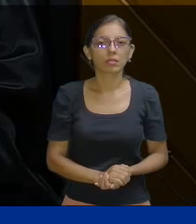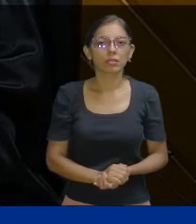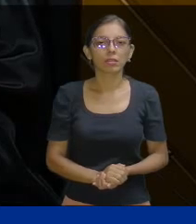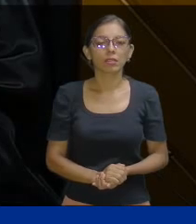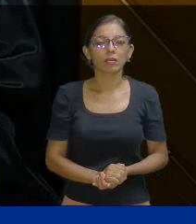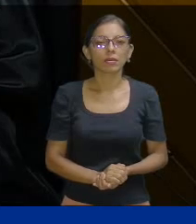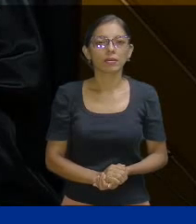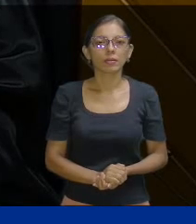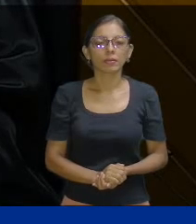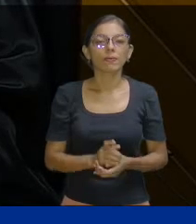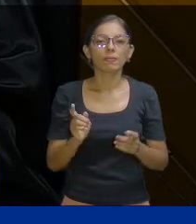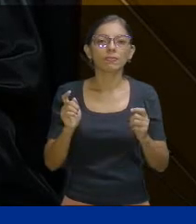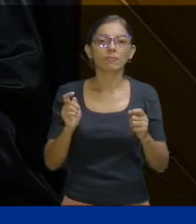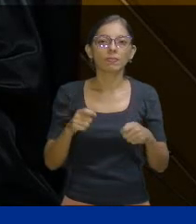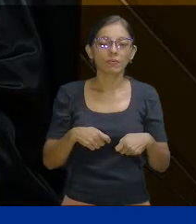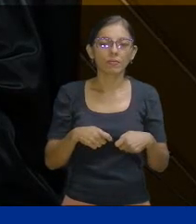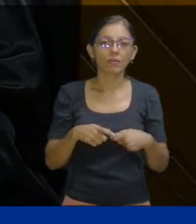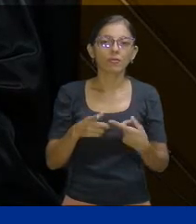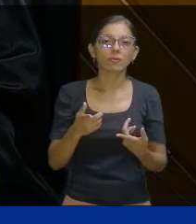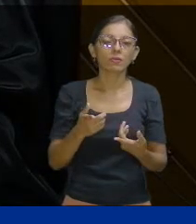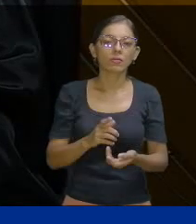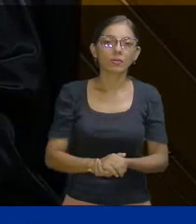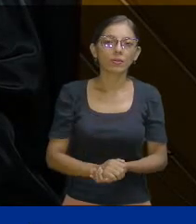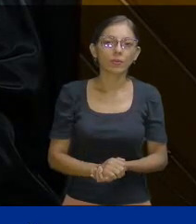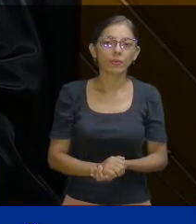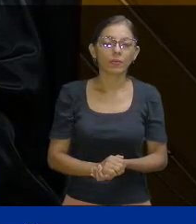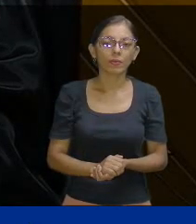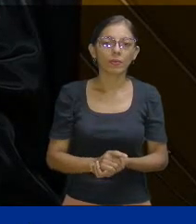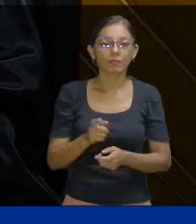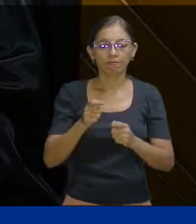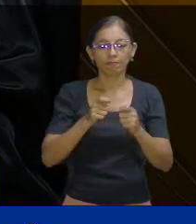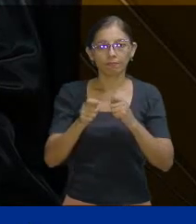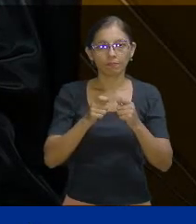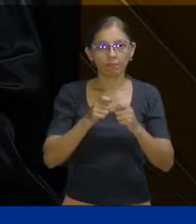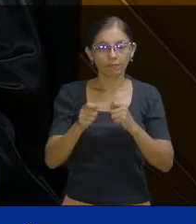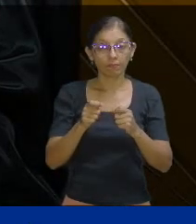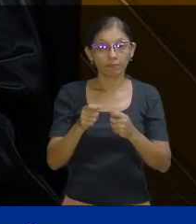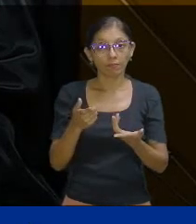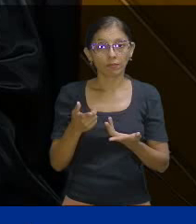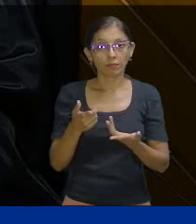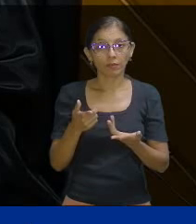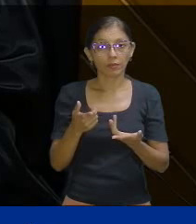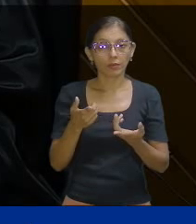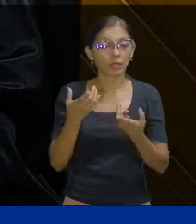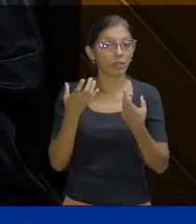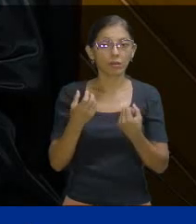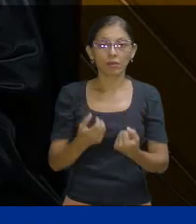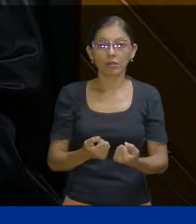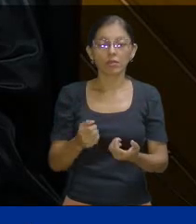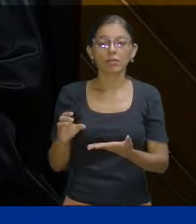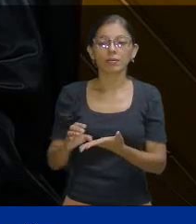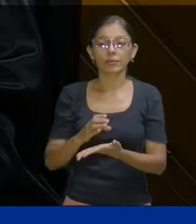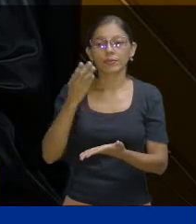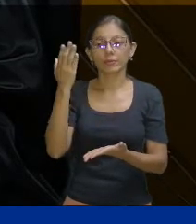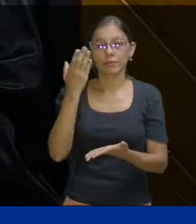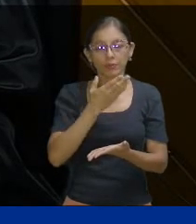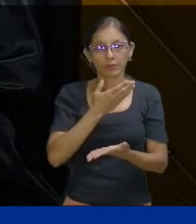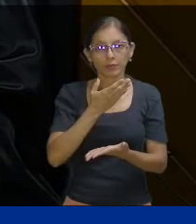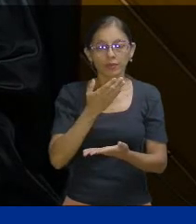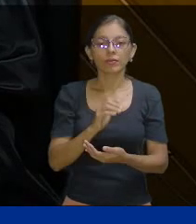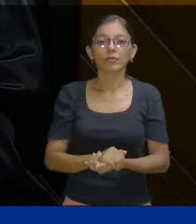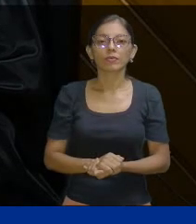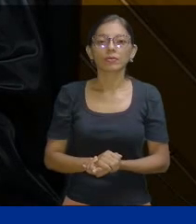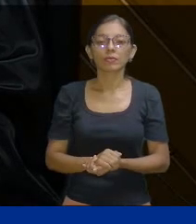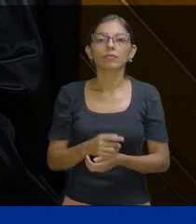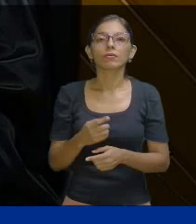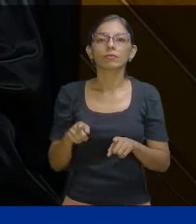barba escanoada, curta, grisalha, traje toga preta. Sugerindo a desaprovação das contas e o recolhimento ao erário pela